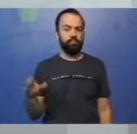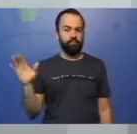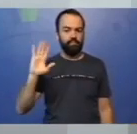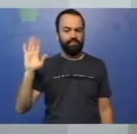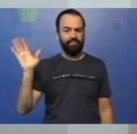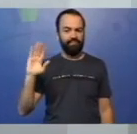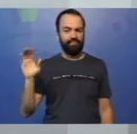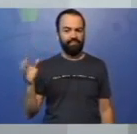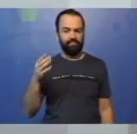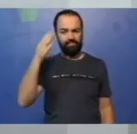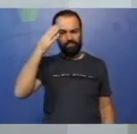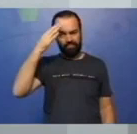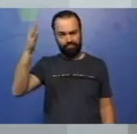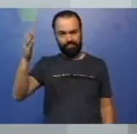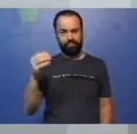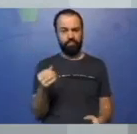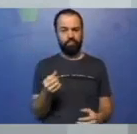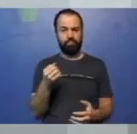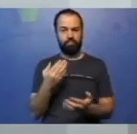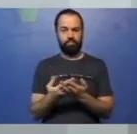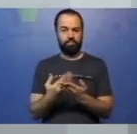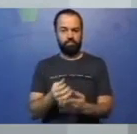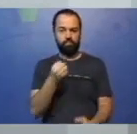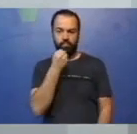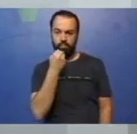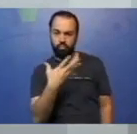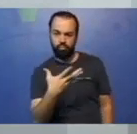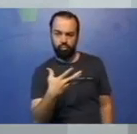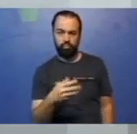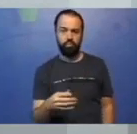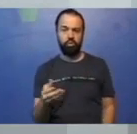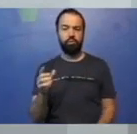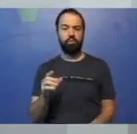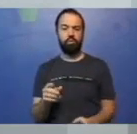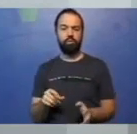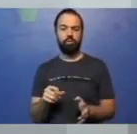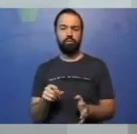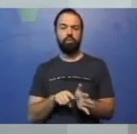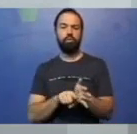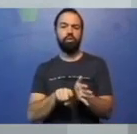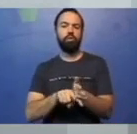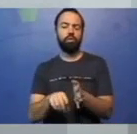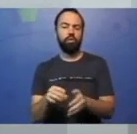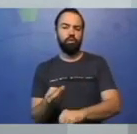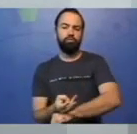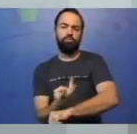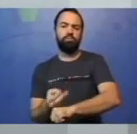gente continua. Bons estudos. Qualquer dúvida vocês podem tirar nos grupos de WhatsApp de estudo.